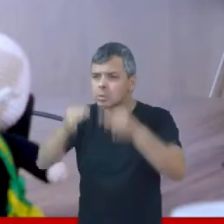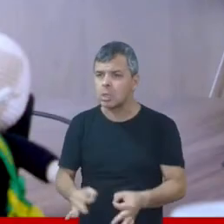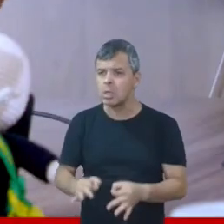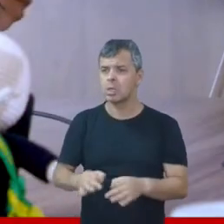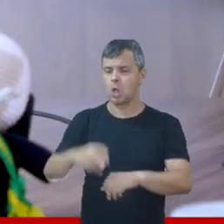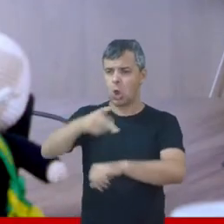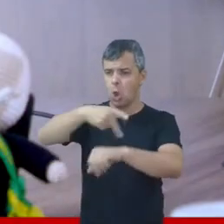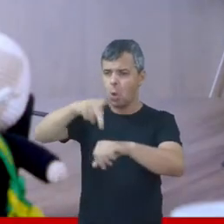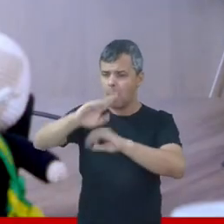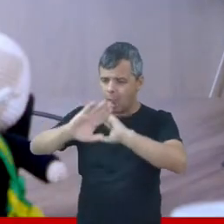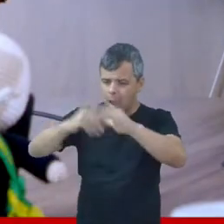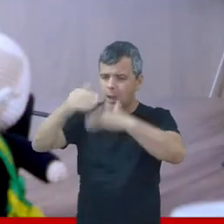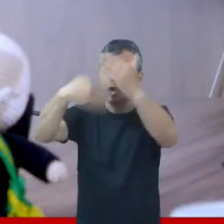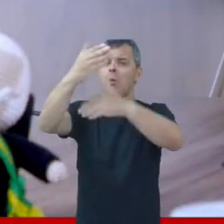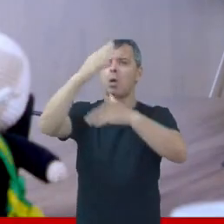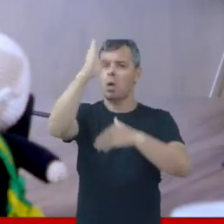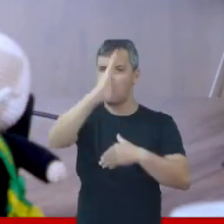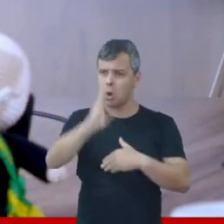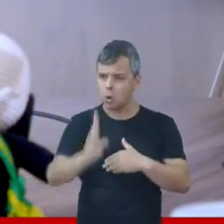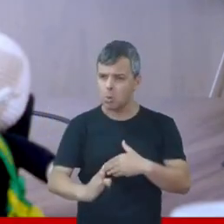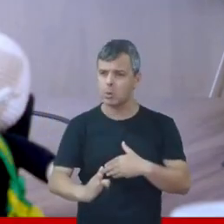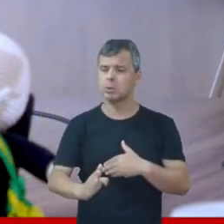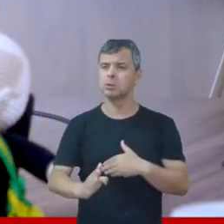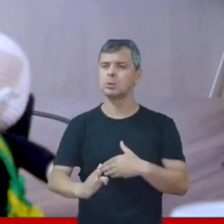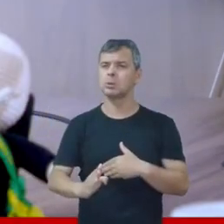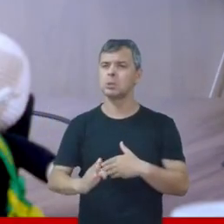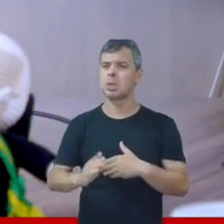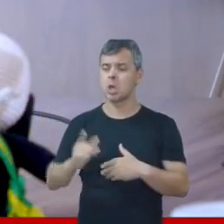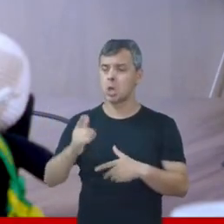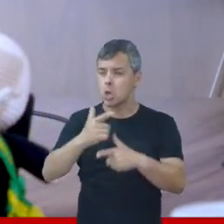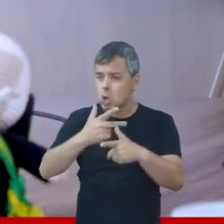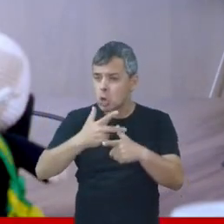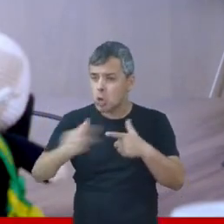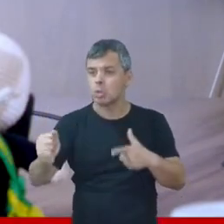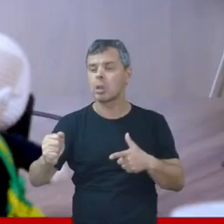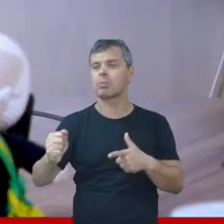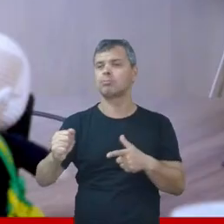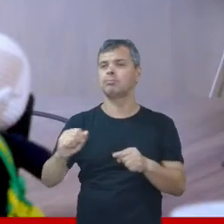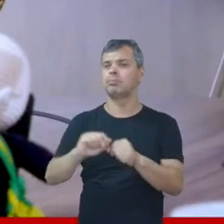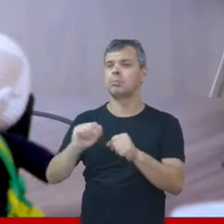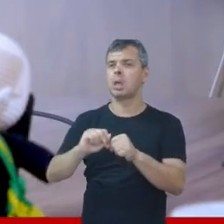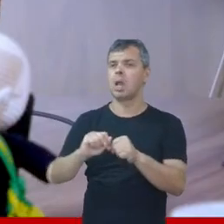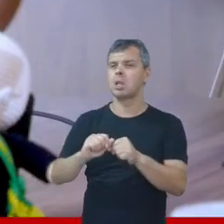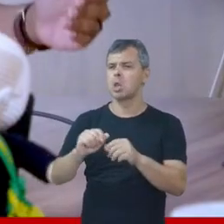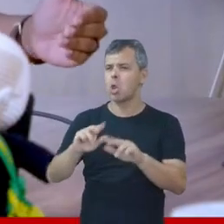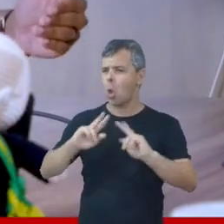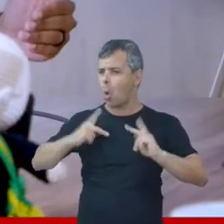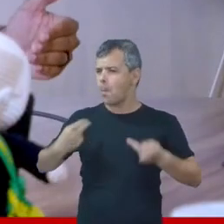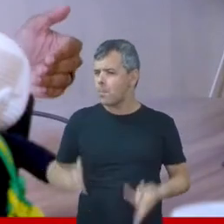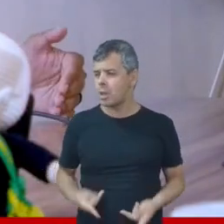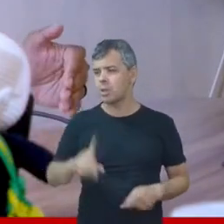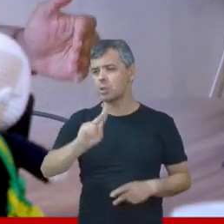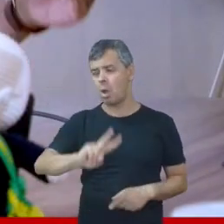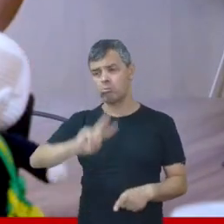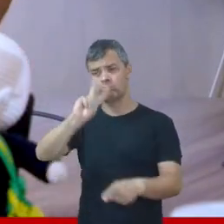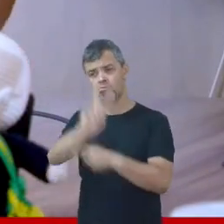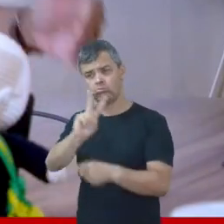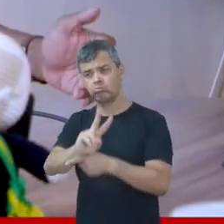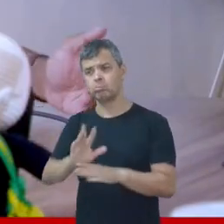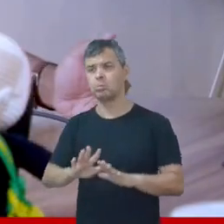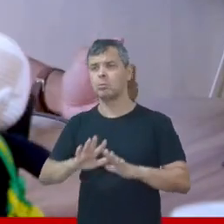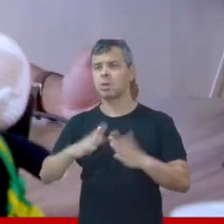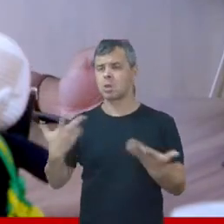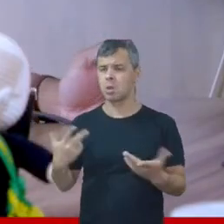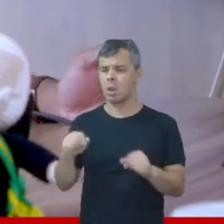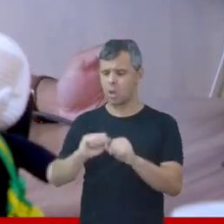O país avança, o Brasil ele tende a ganhar com isso, sabe? A humanidade, os direitos humanos são defendidos. Então,